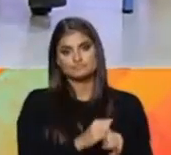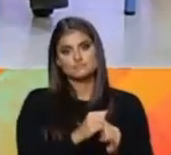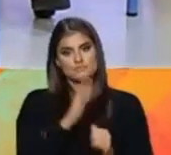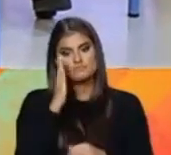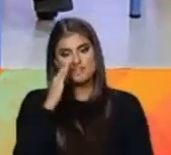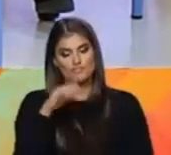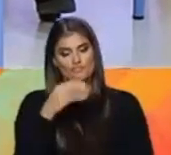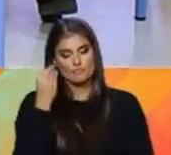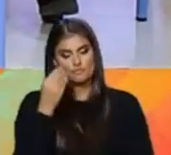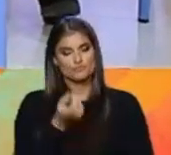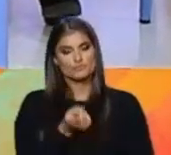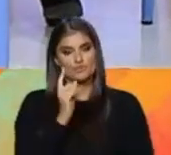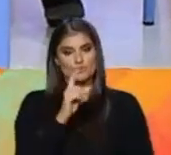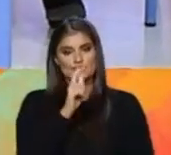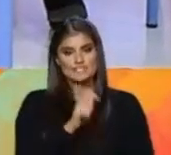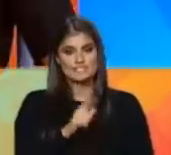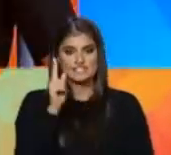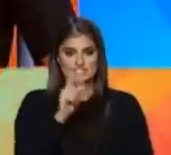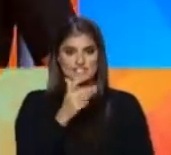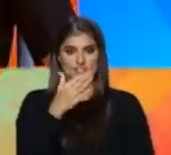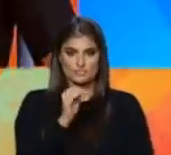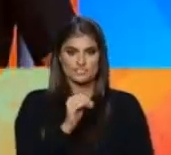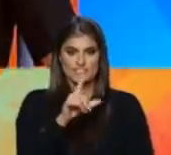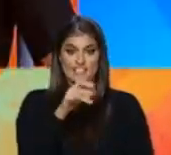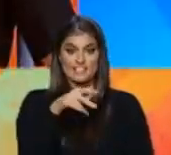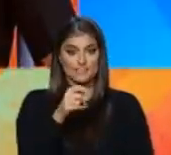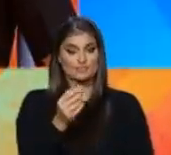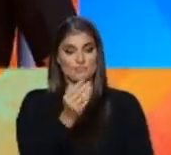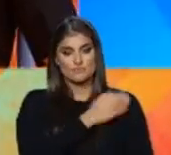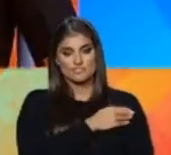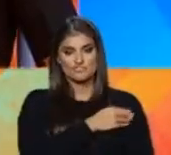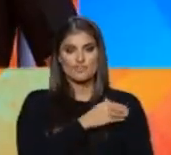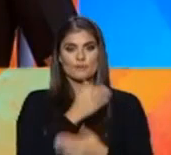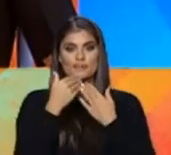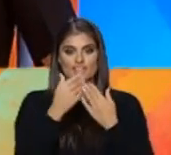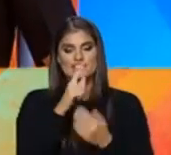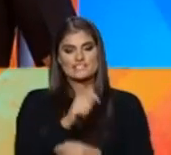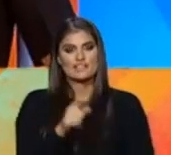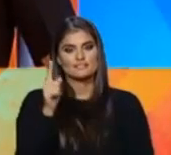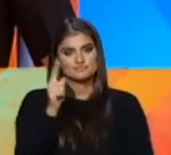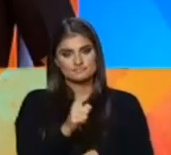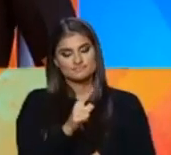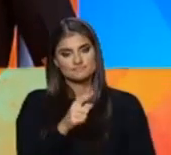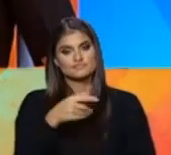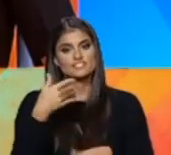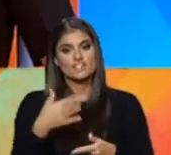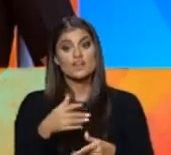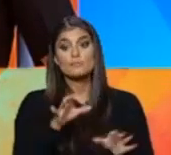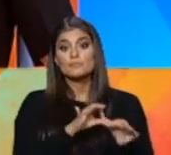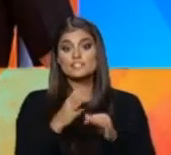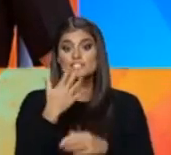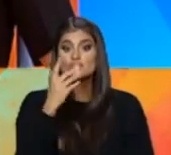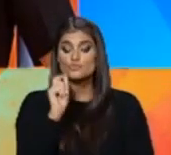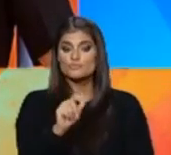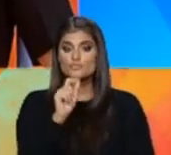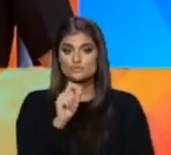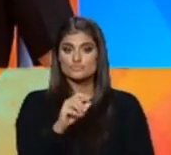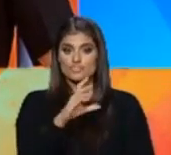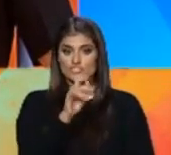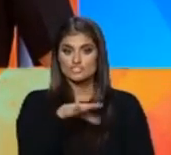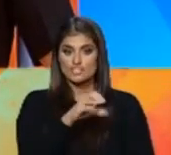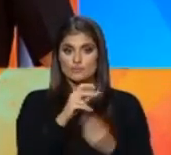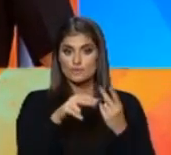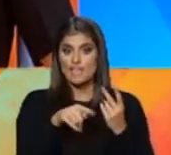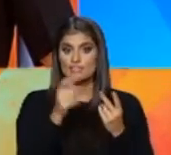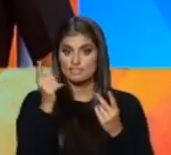famoso Zé Luís, da Liga dos Campeões. Obrigado, Zé. E agora, 5 minutos, Cristiano Silva e